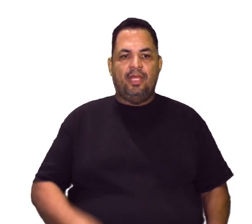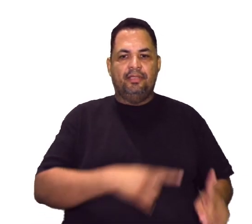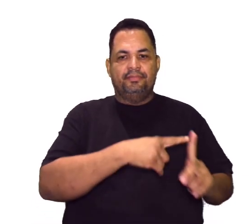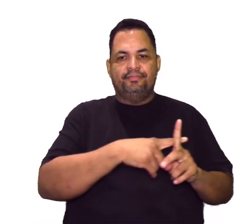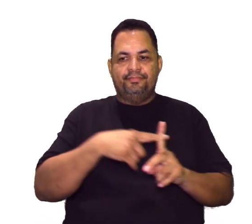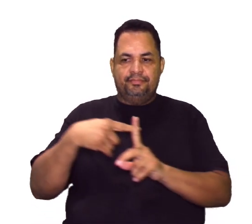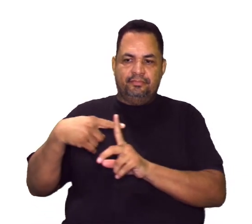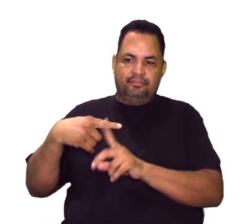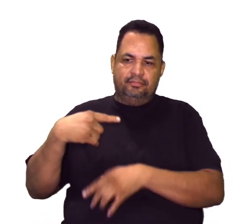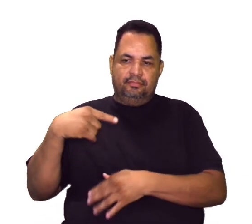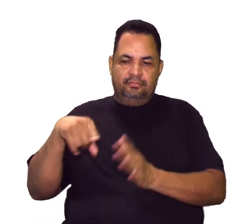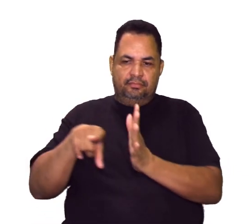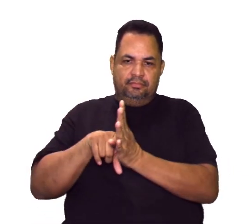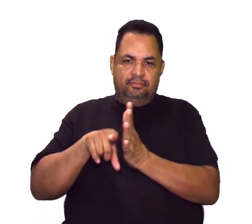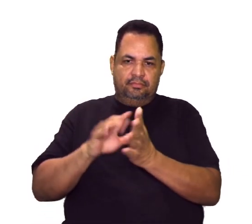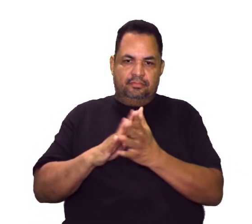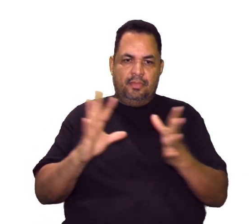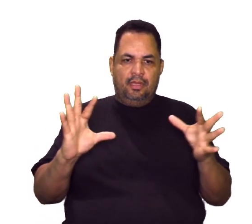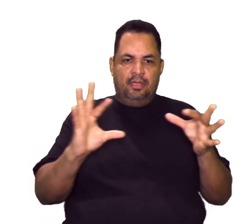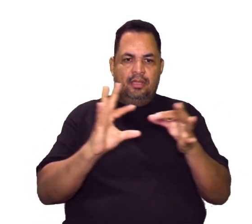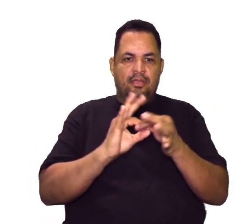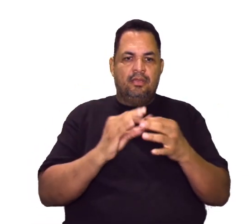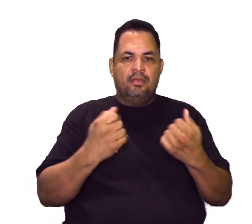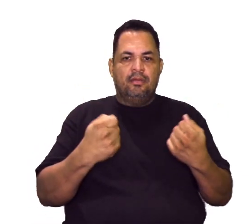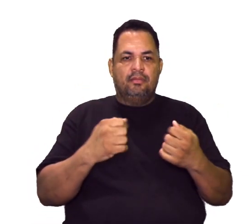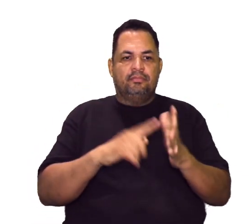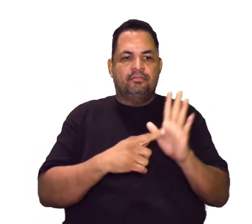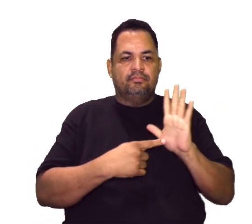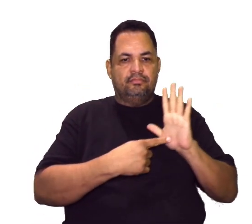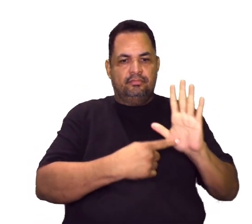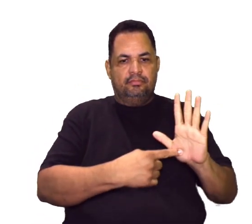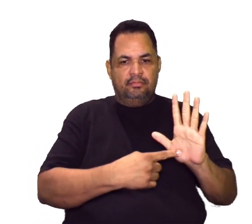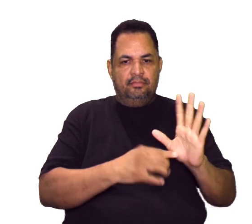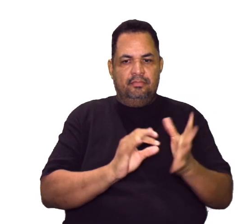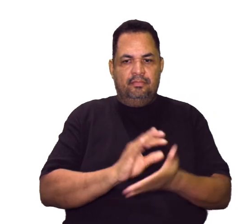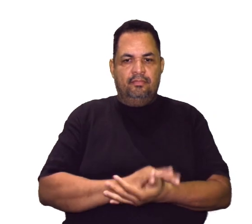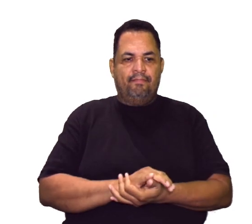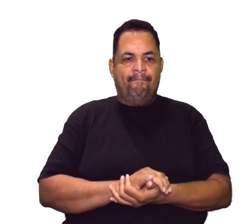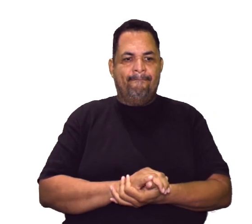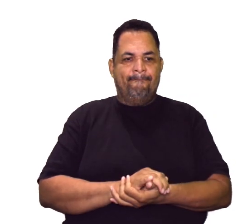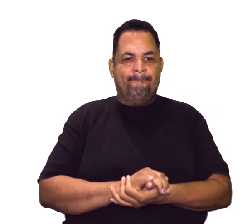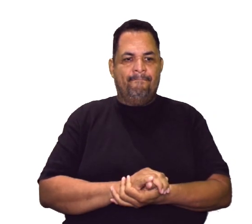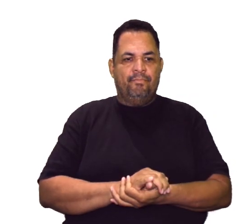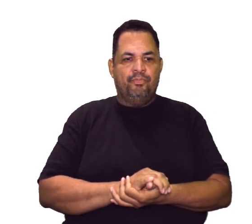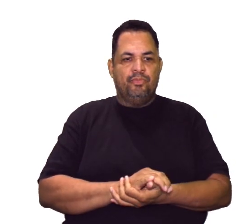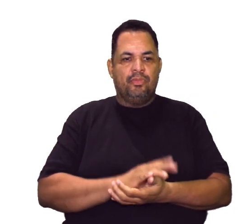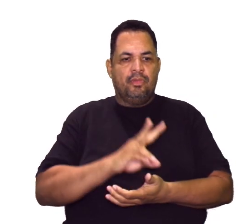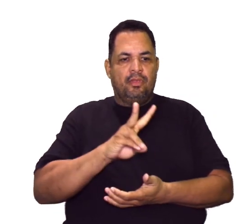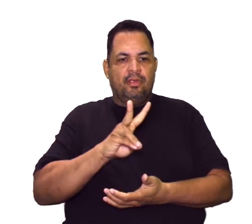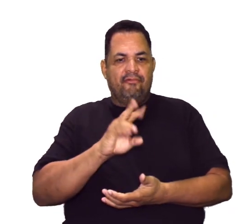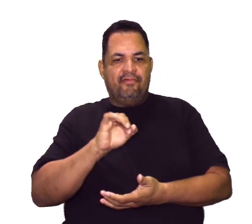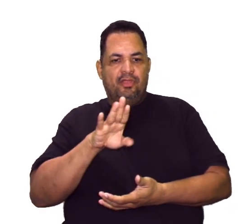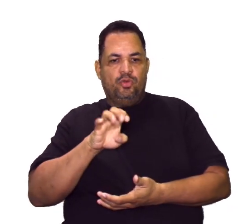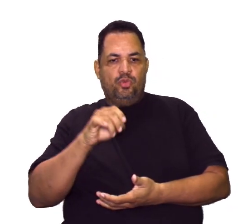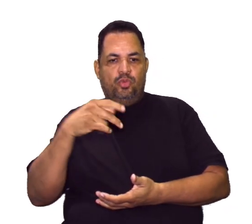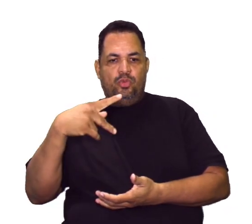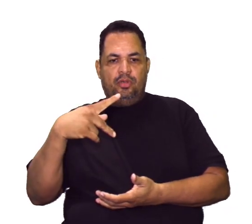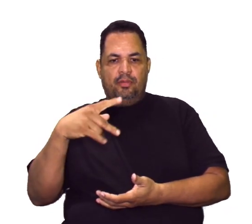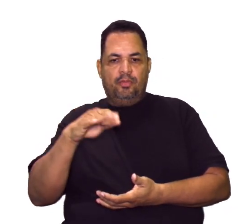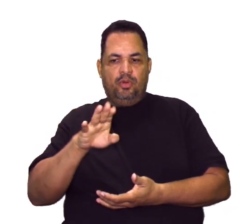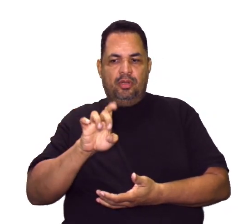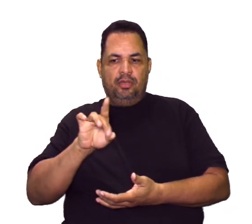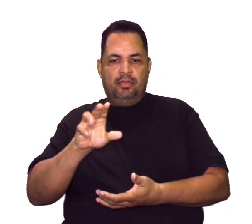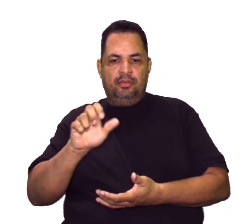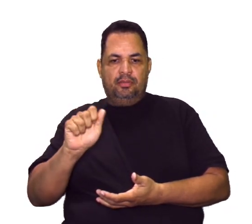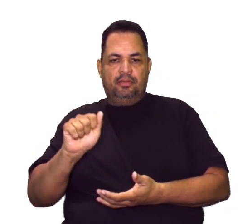de uma ligação, ela pode ser representada por um vetor de polarização que